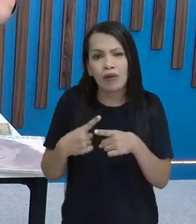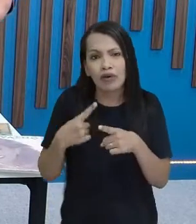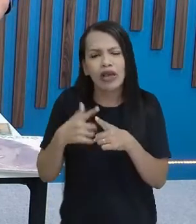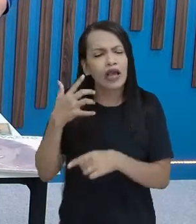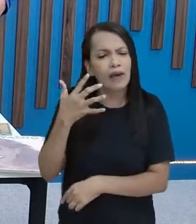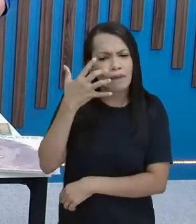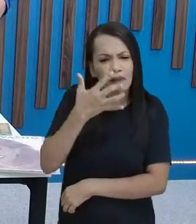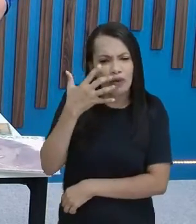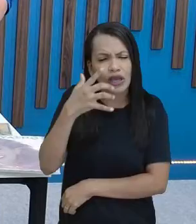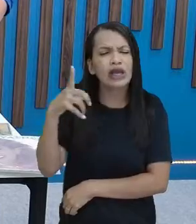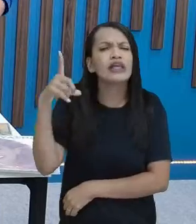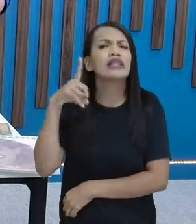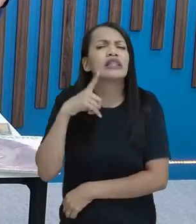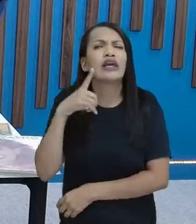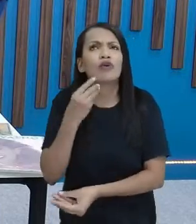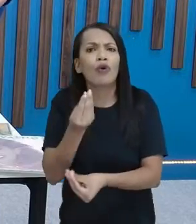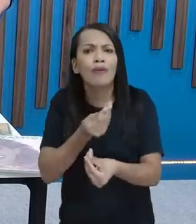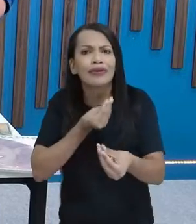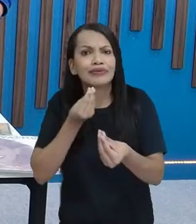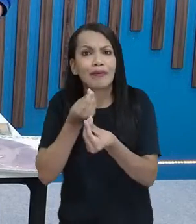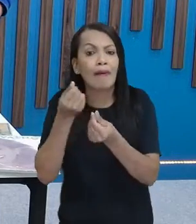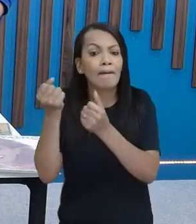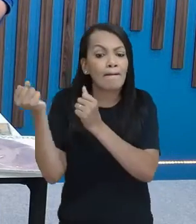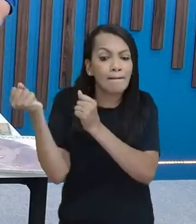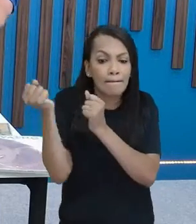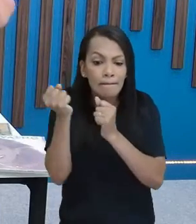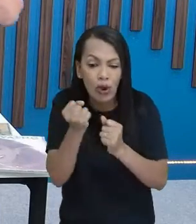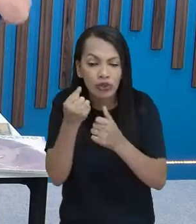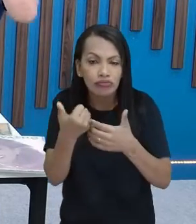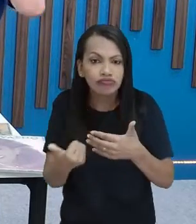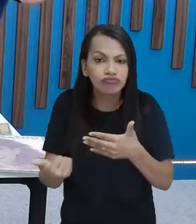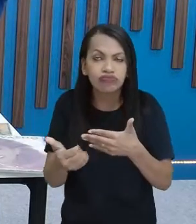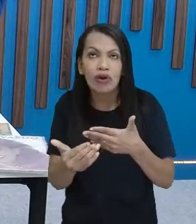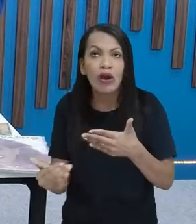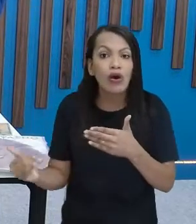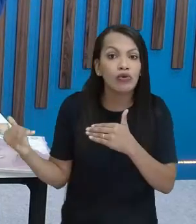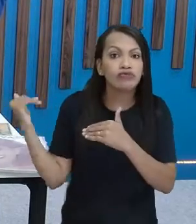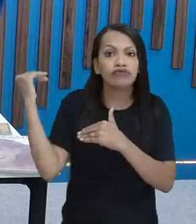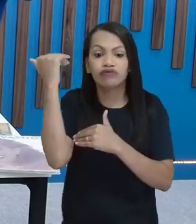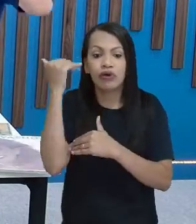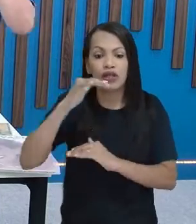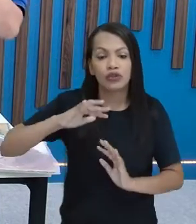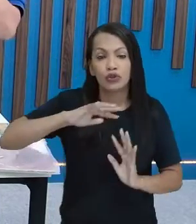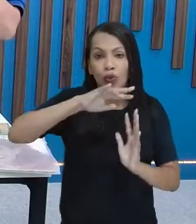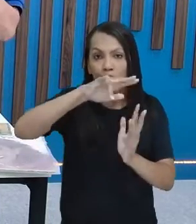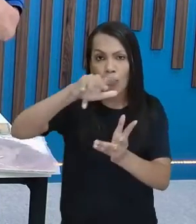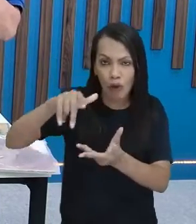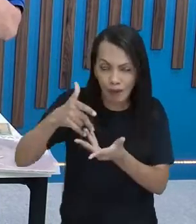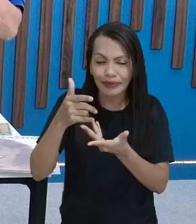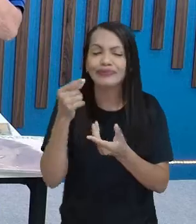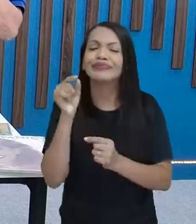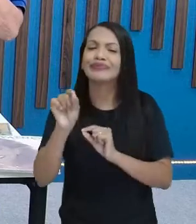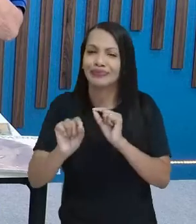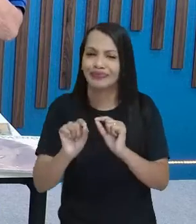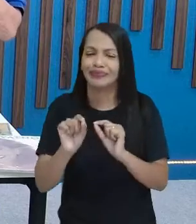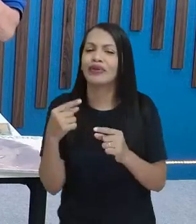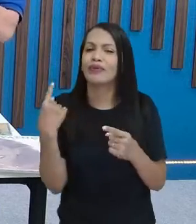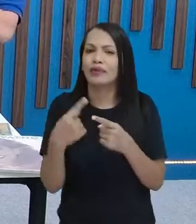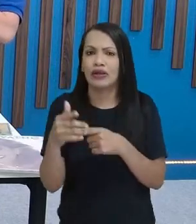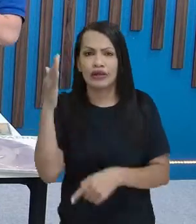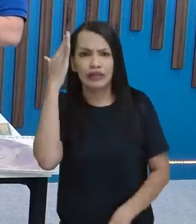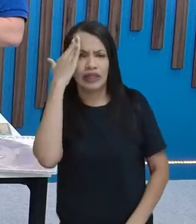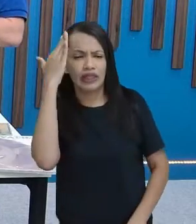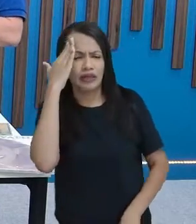que tem mais, como é que a gente diria assim, mais poder, né? De inserção no mundo todo. Porque a gente volta para aquele entendimento da